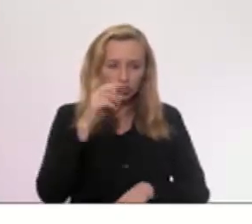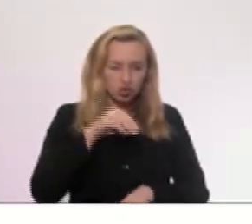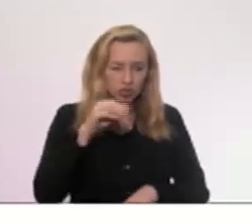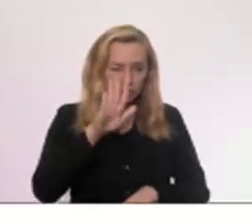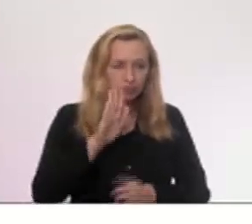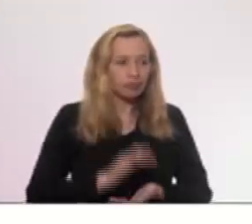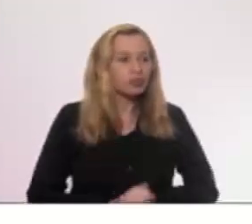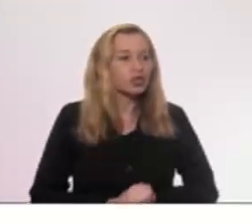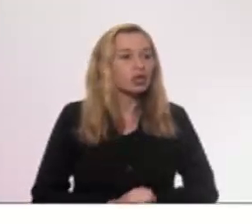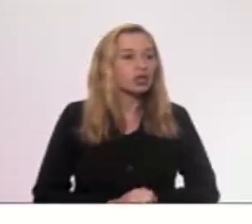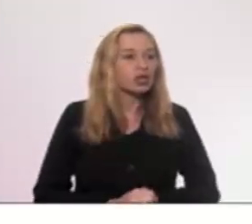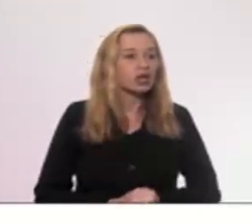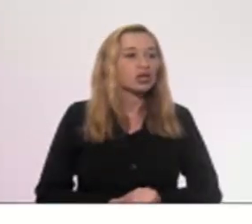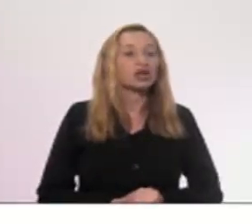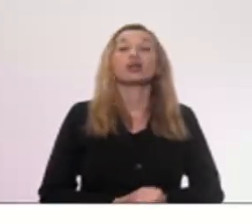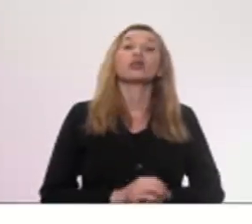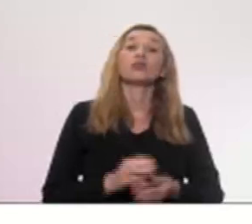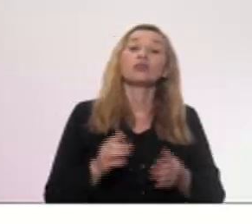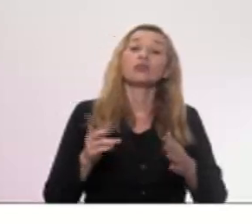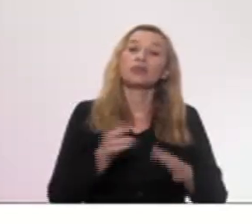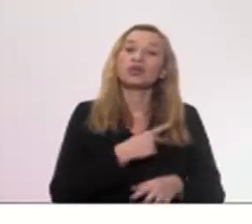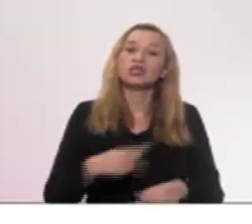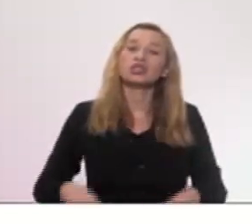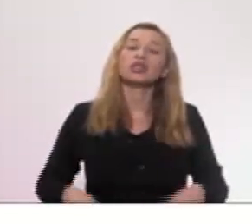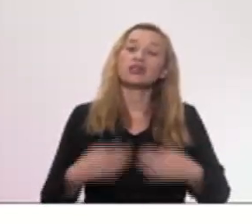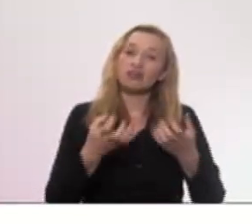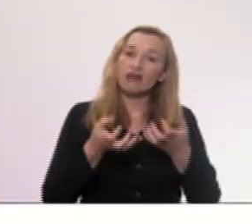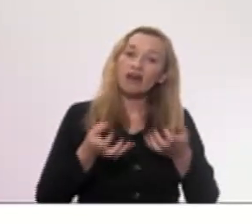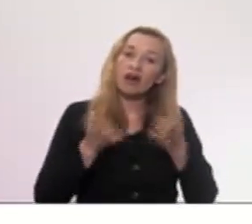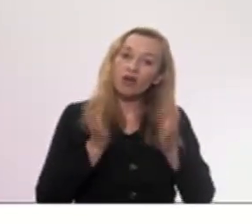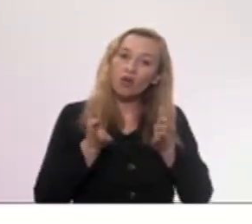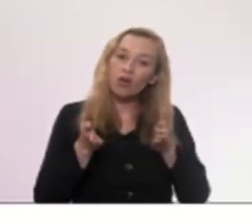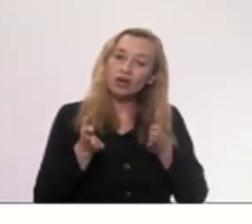esse decreto o presidente pretende agora intervir